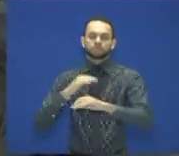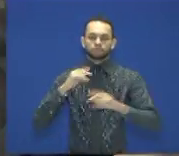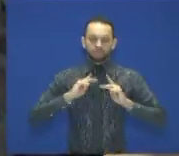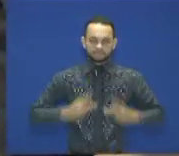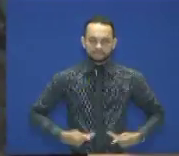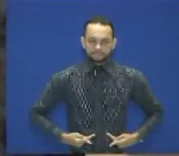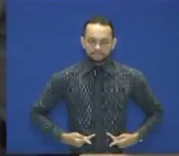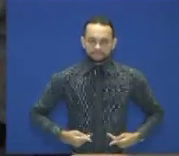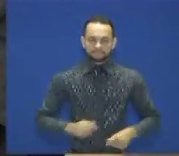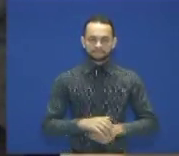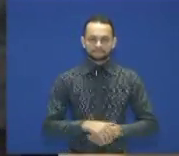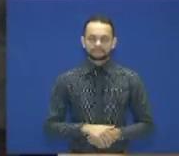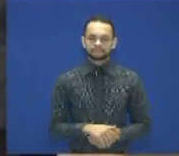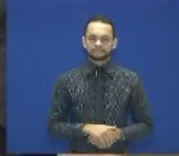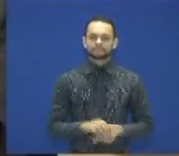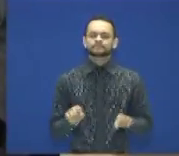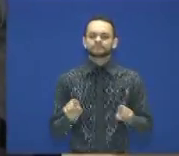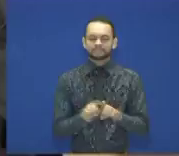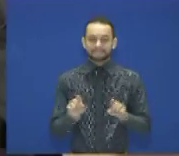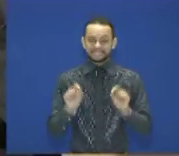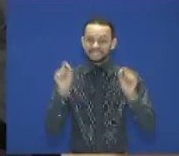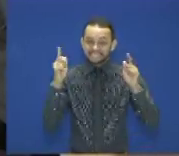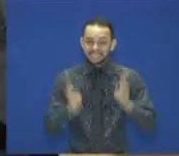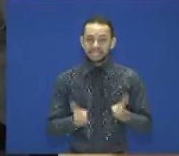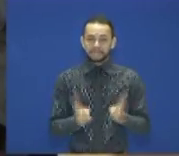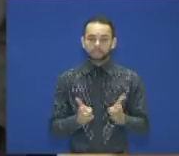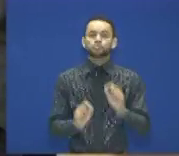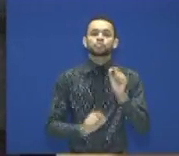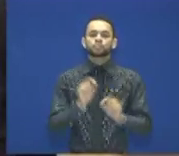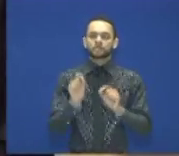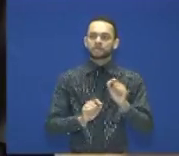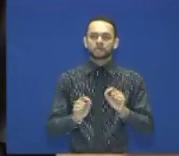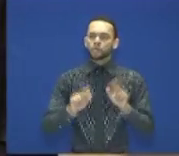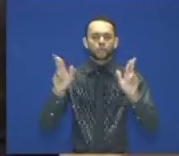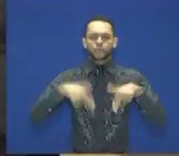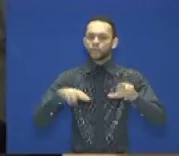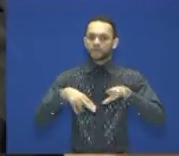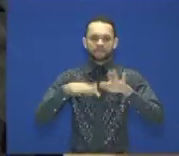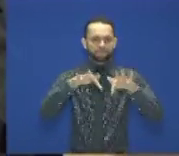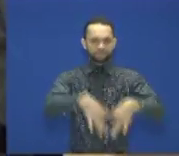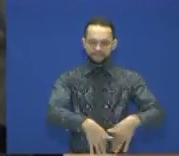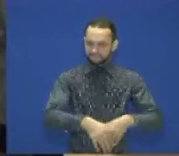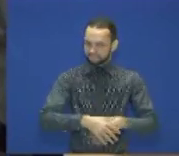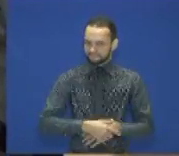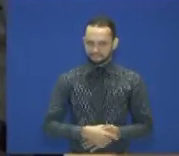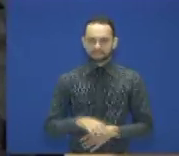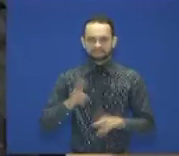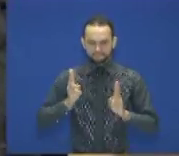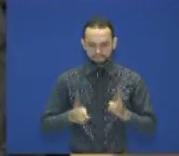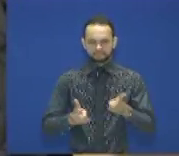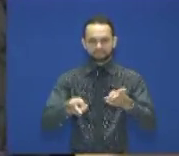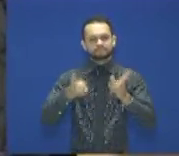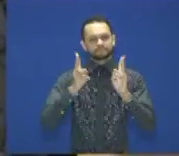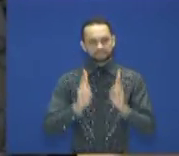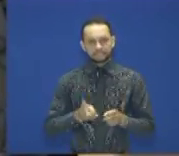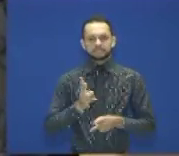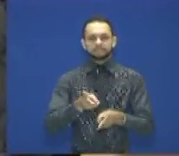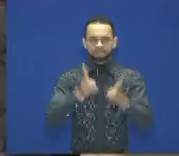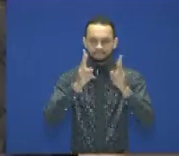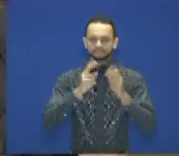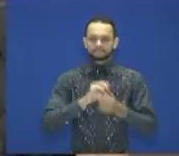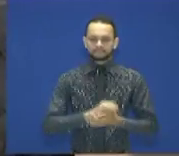será inacabada, incompleta e temporal. Como última atividade, na condição de